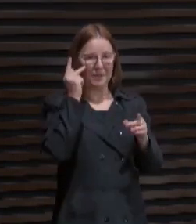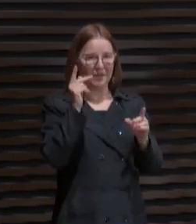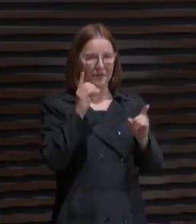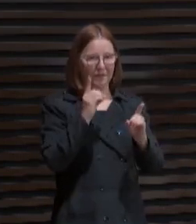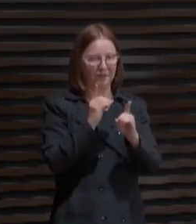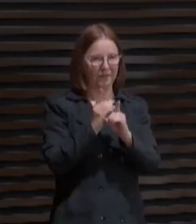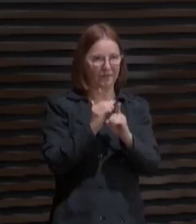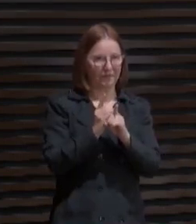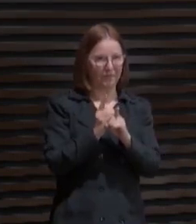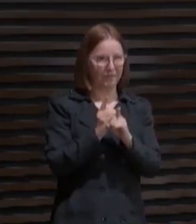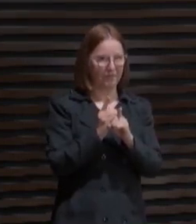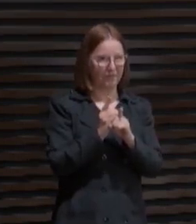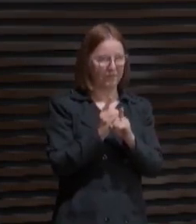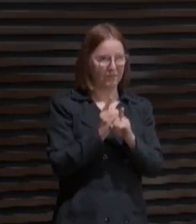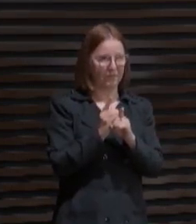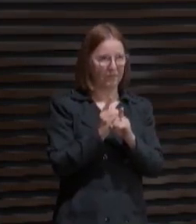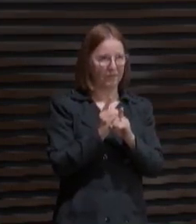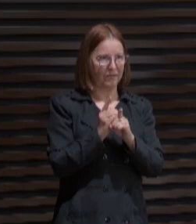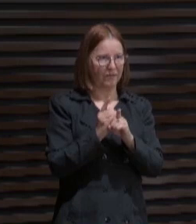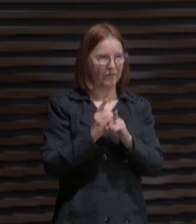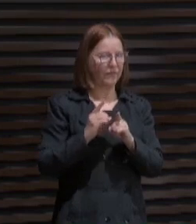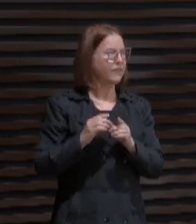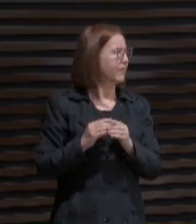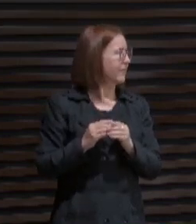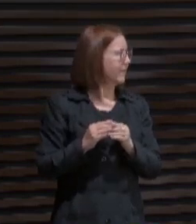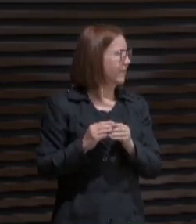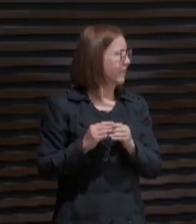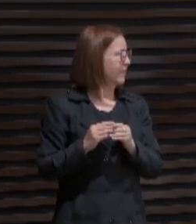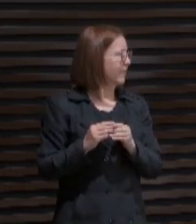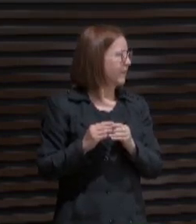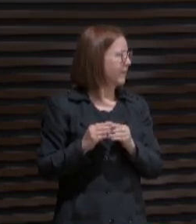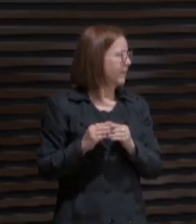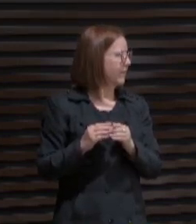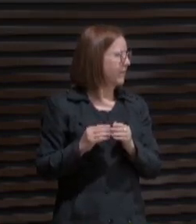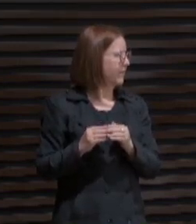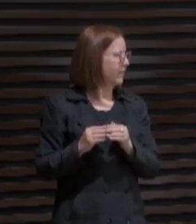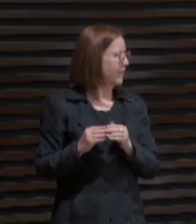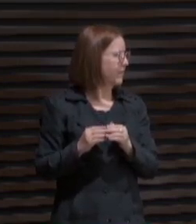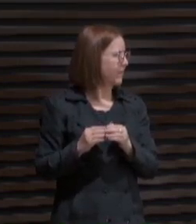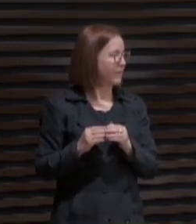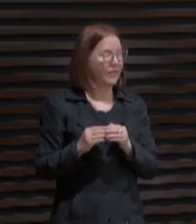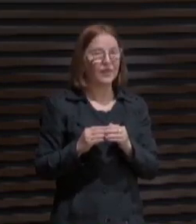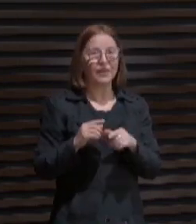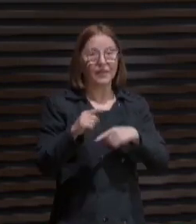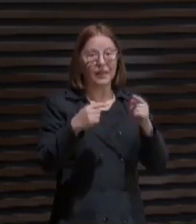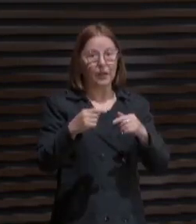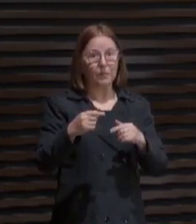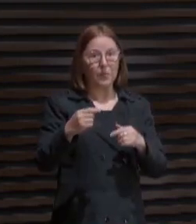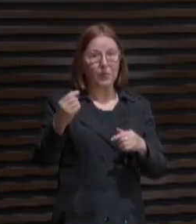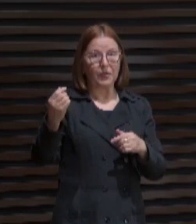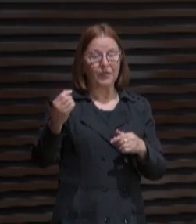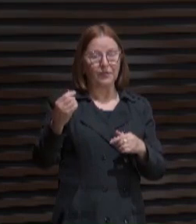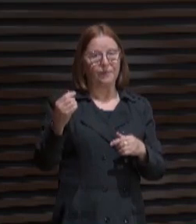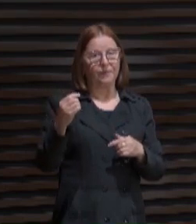templo, voltarem para Jerusalém, porque viria o Espírito Santo. E a partir